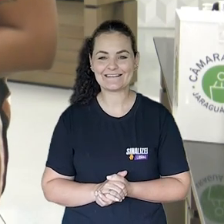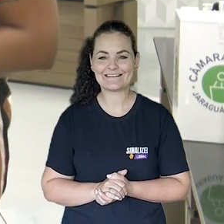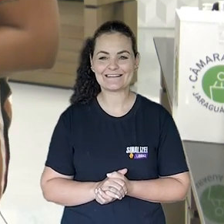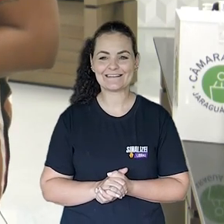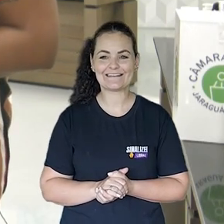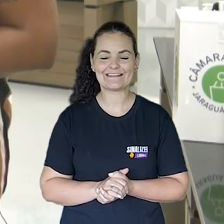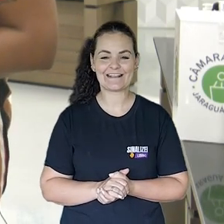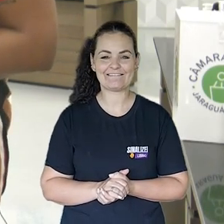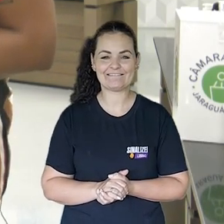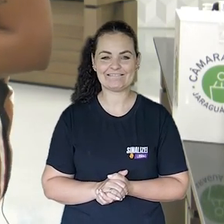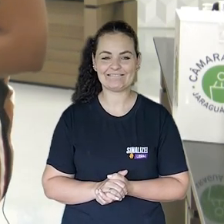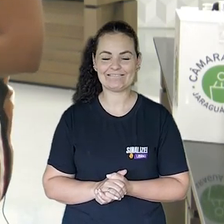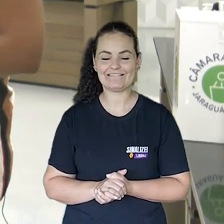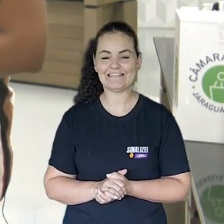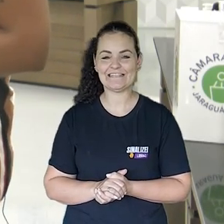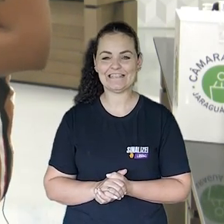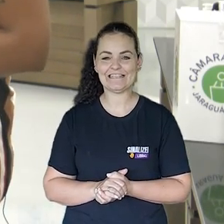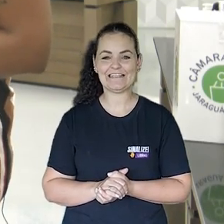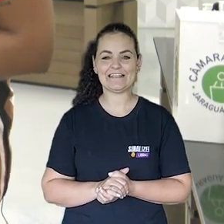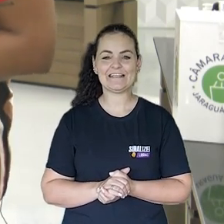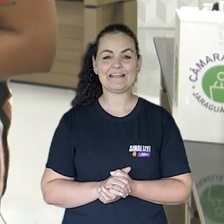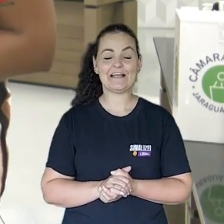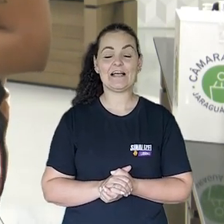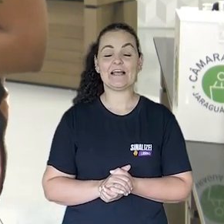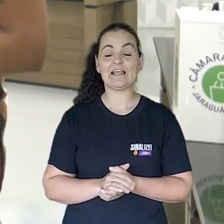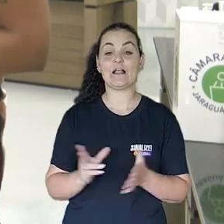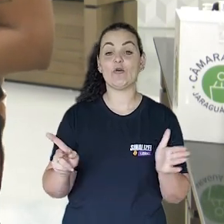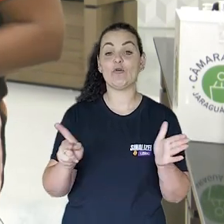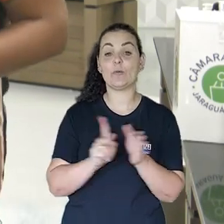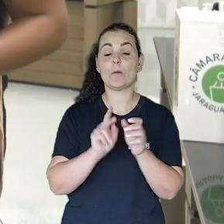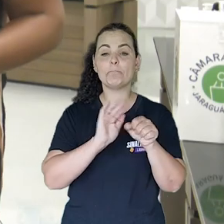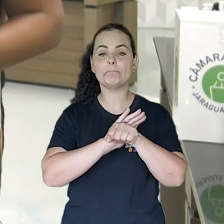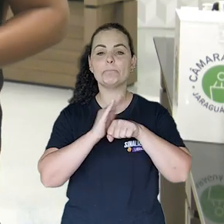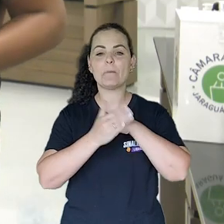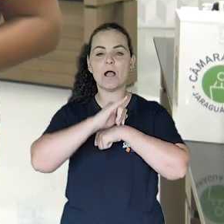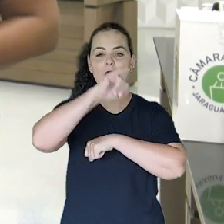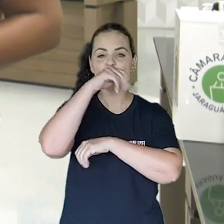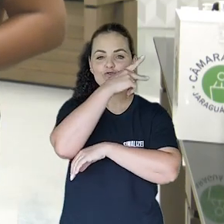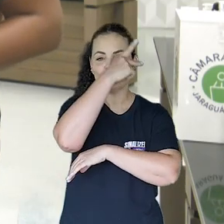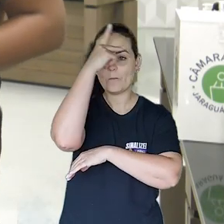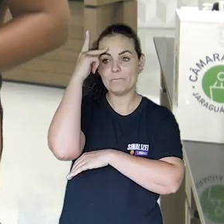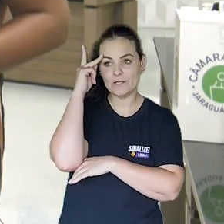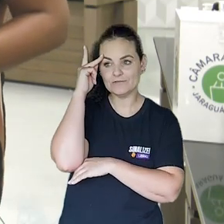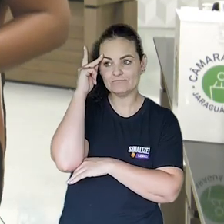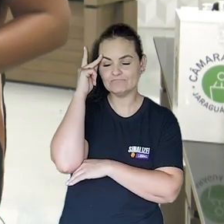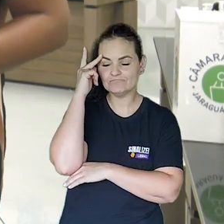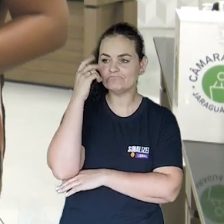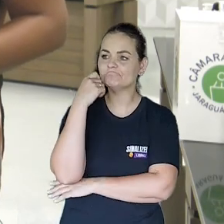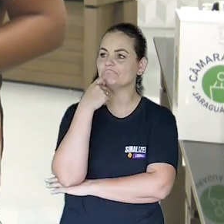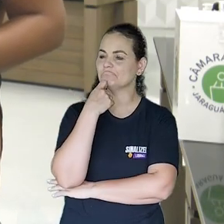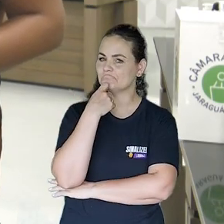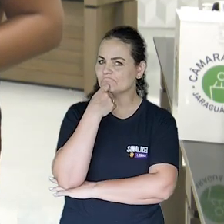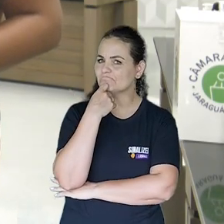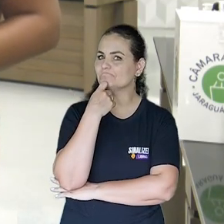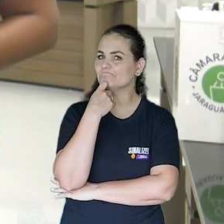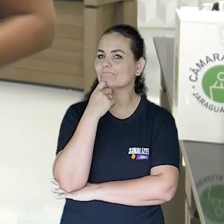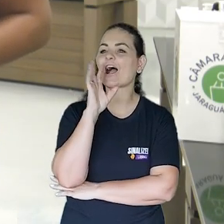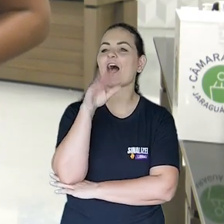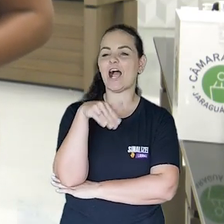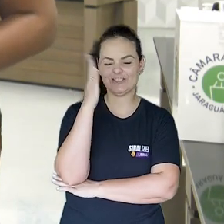Pessoa. Olha. No bairro João Pessoa. Já matei a charada. Já? Então é a escola Machado de Assis. Uhul!